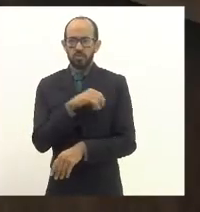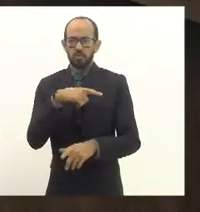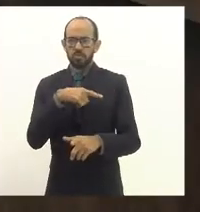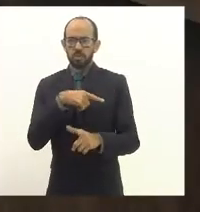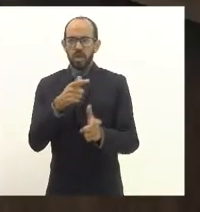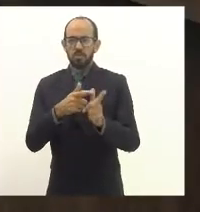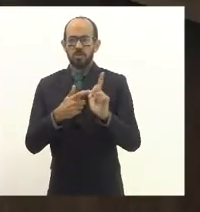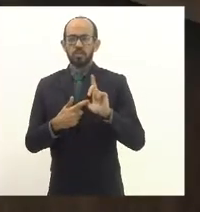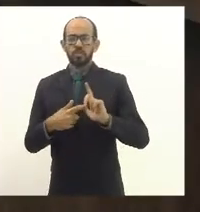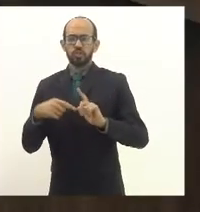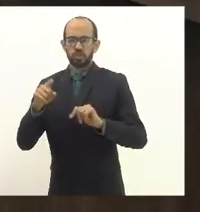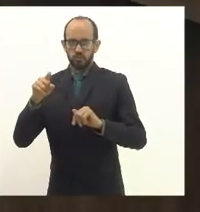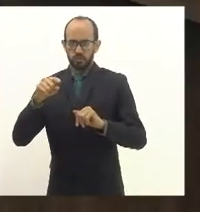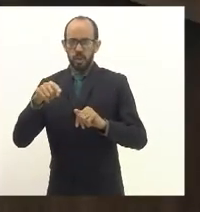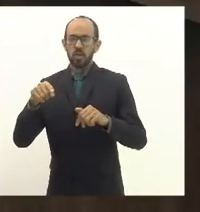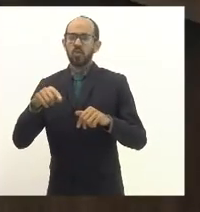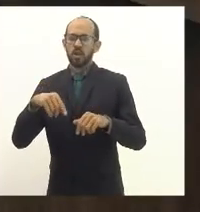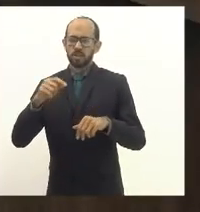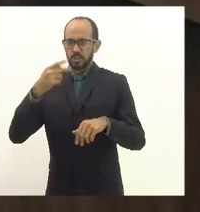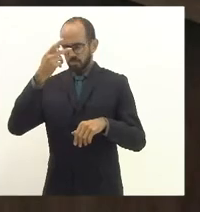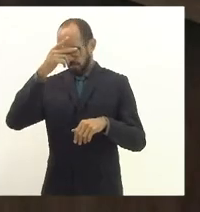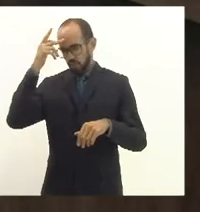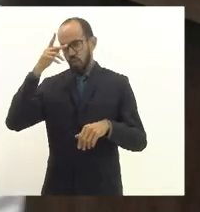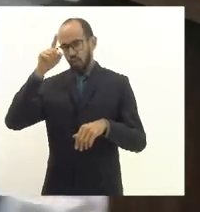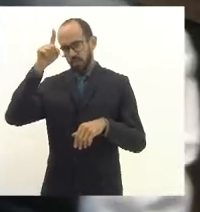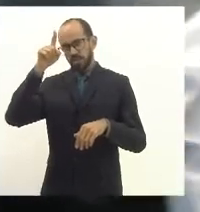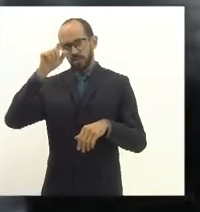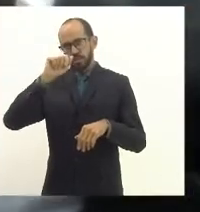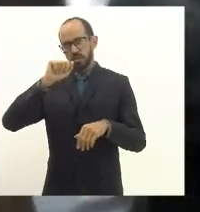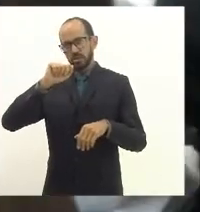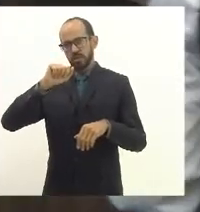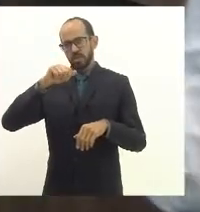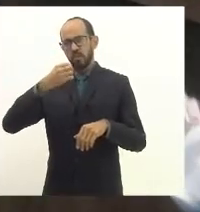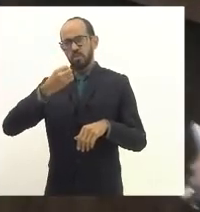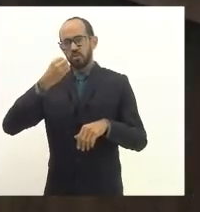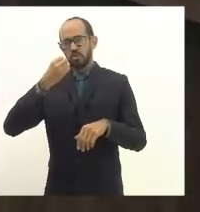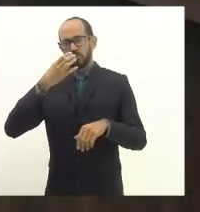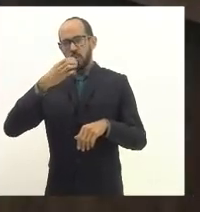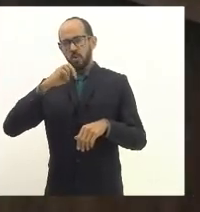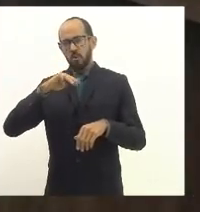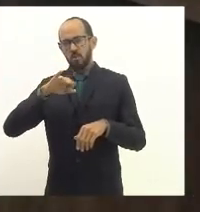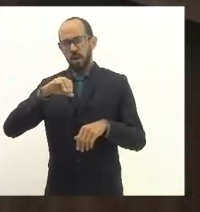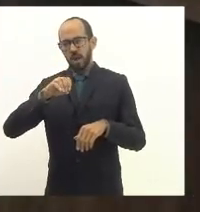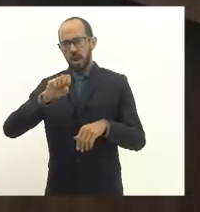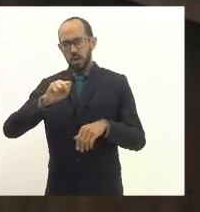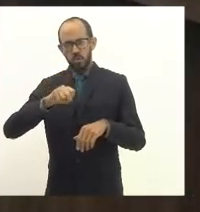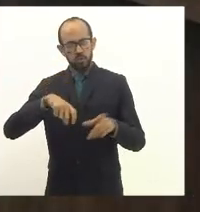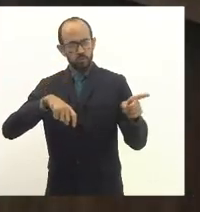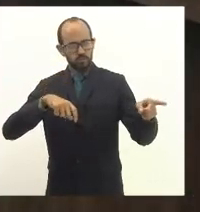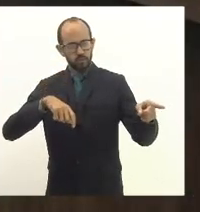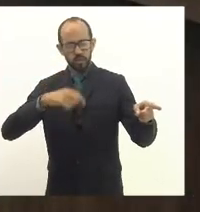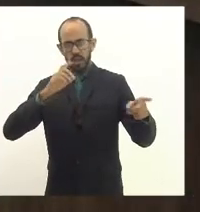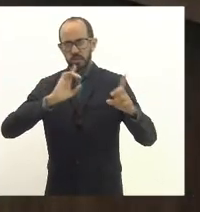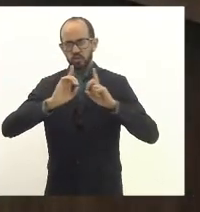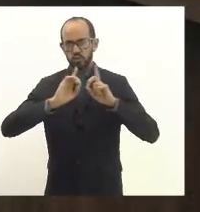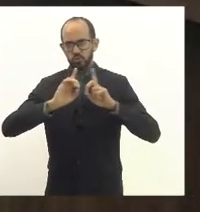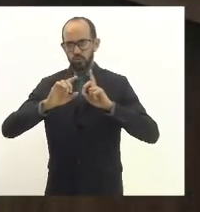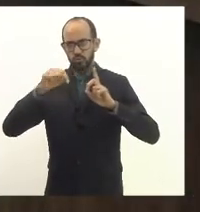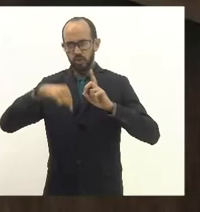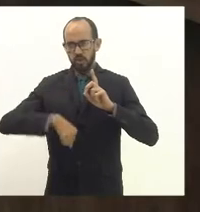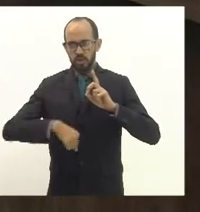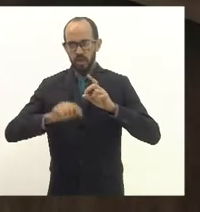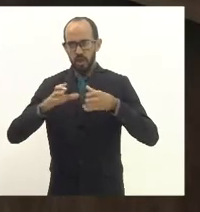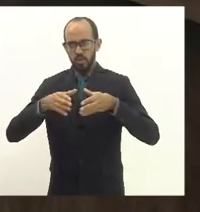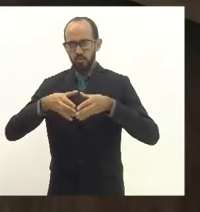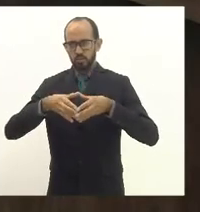débito com esses candidatos. E foi muito bom, deputado Marcos Migues, Vossa Excelência, trazer essa discussão. A